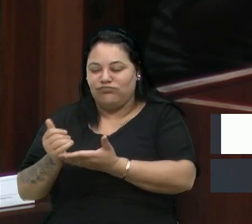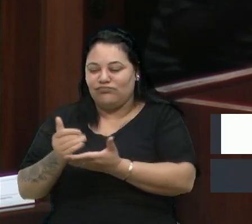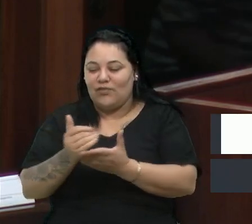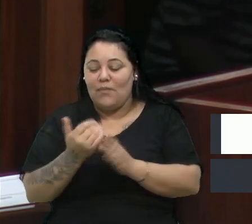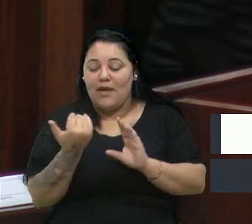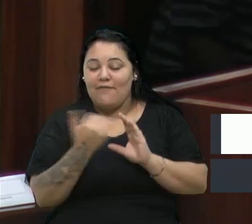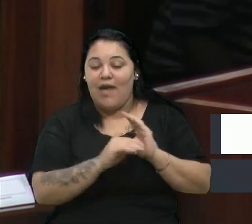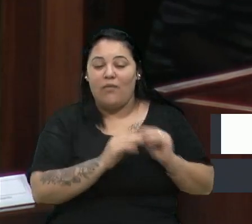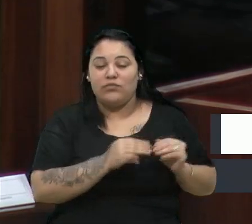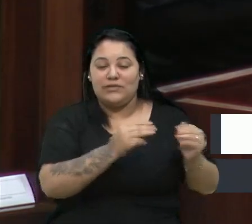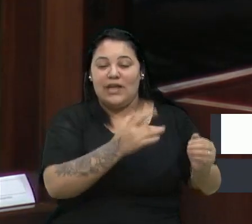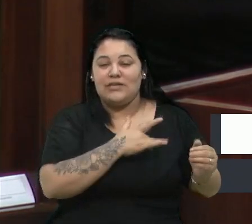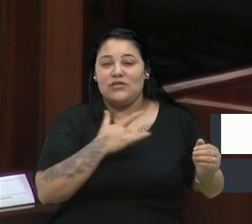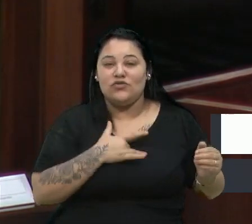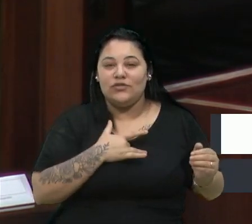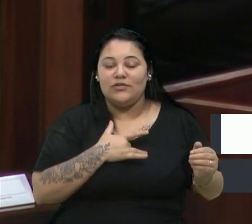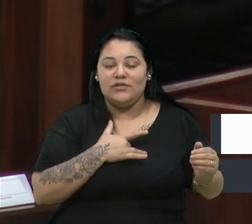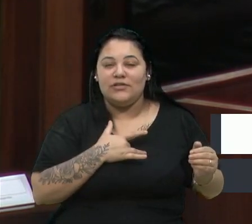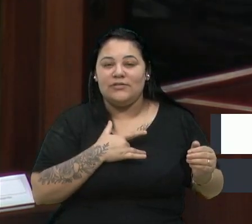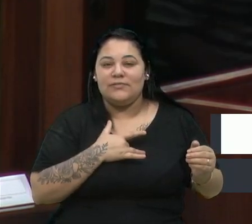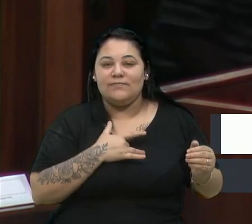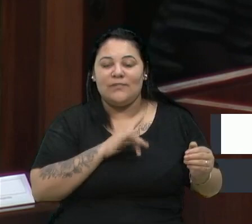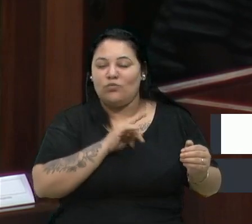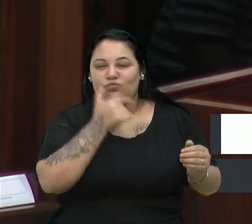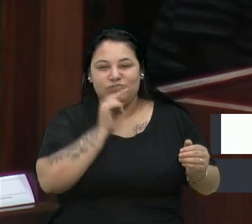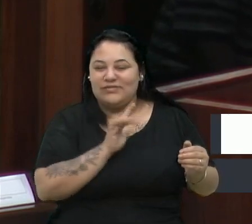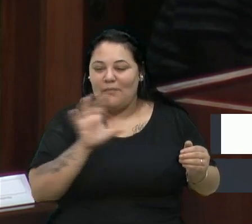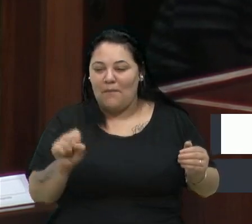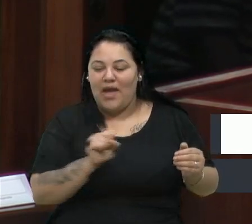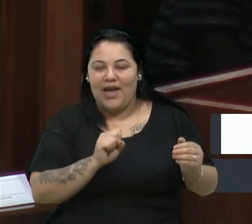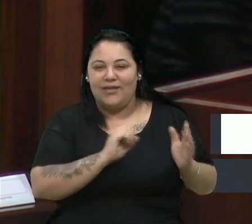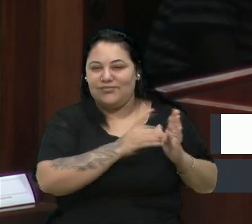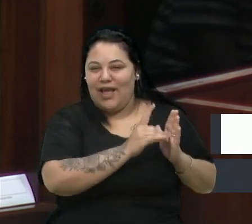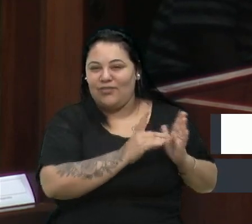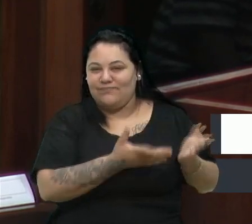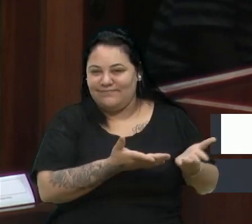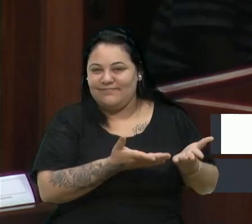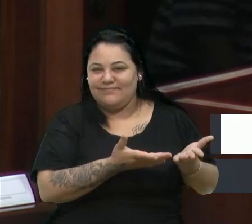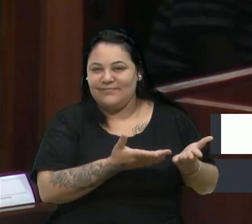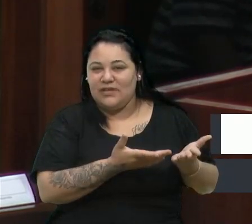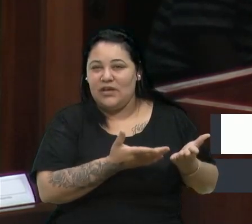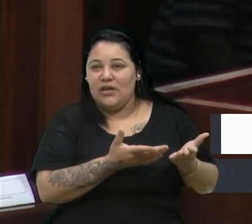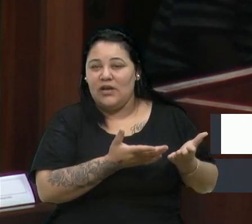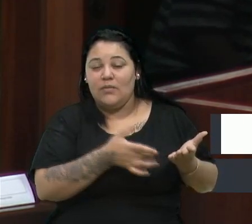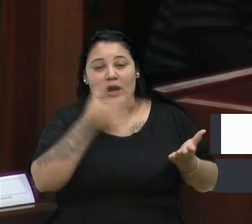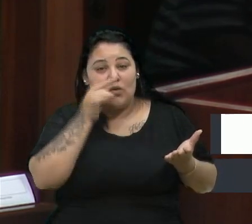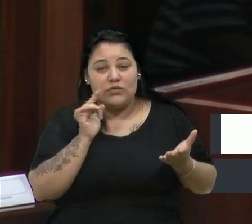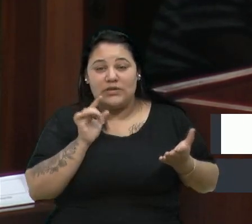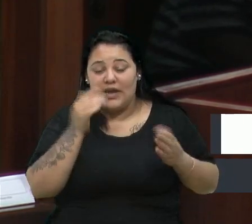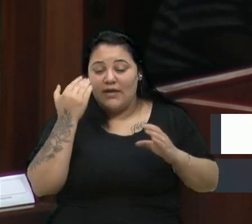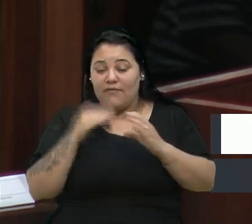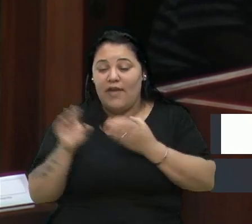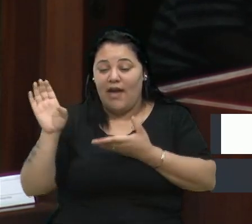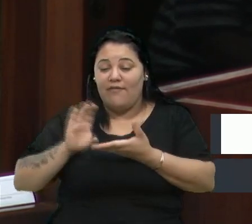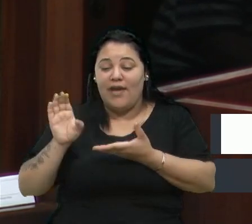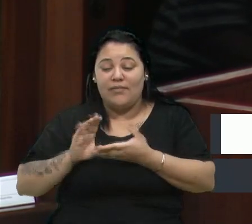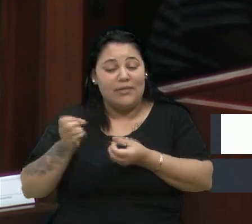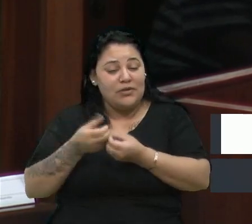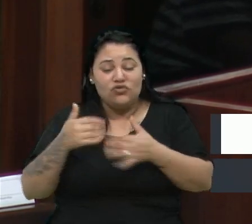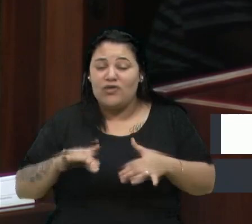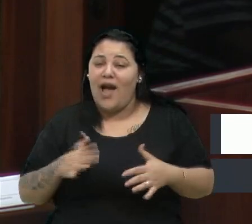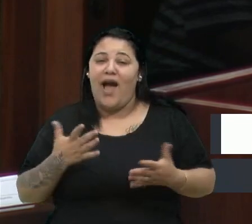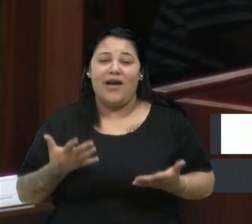da Saúde, para que o Ministério da Saúde, a partir dos nossos dados, possa mandar mais verbas para cá, eles ficam prejudicados.